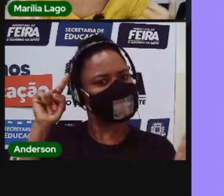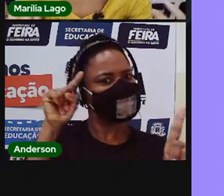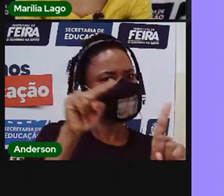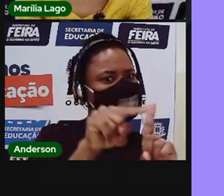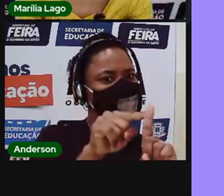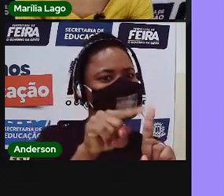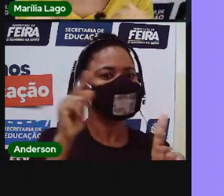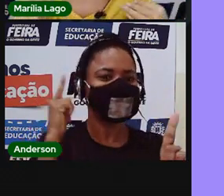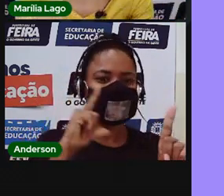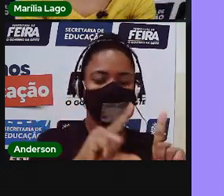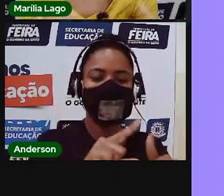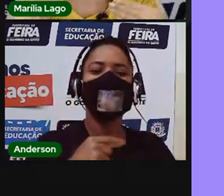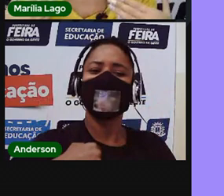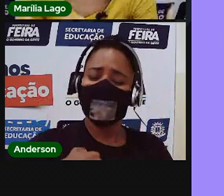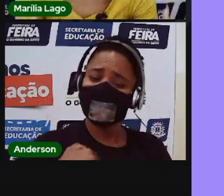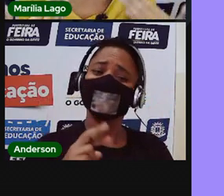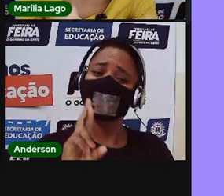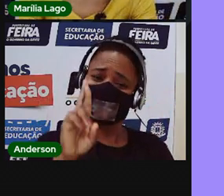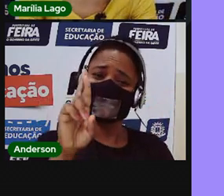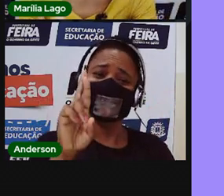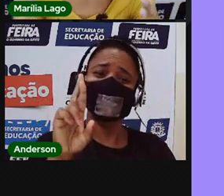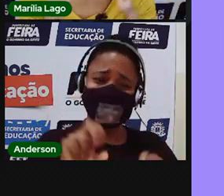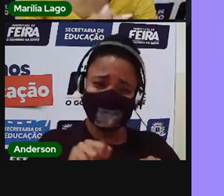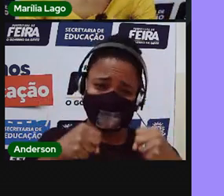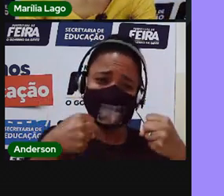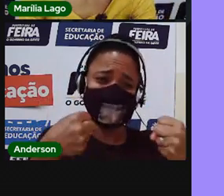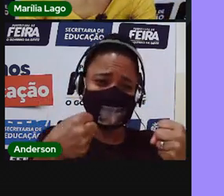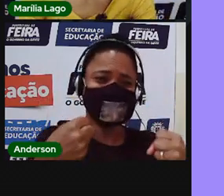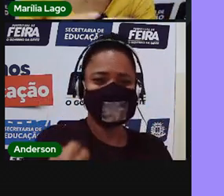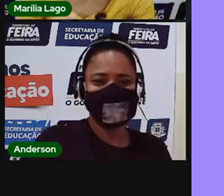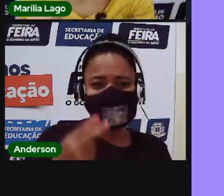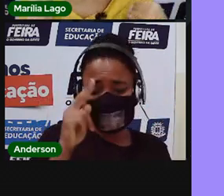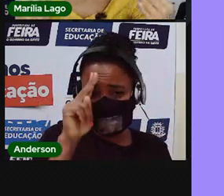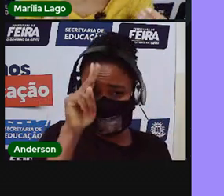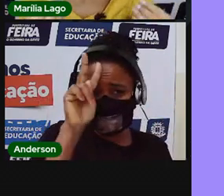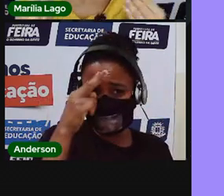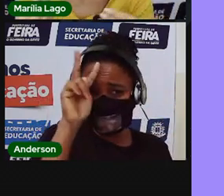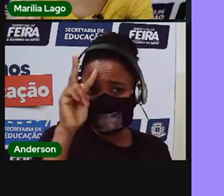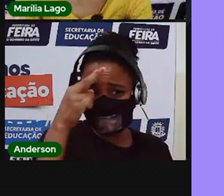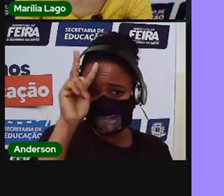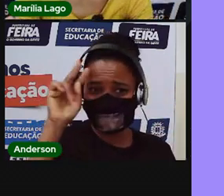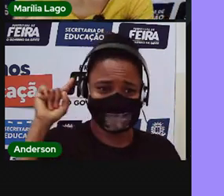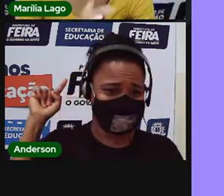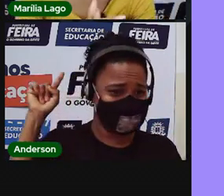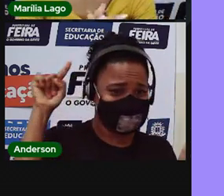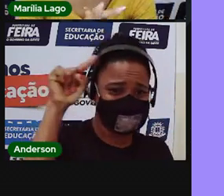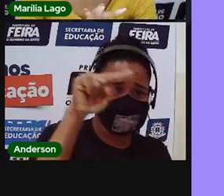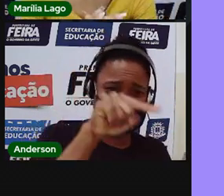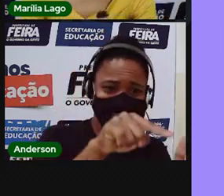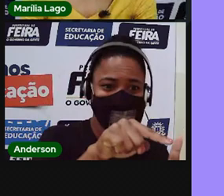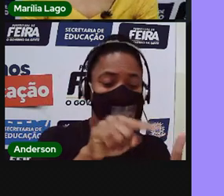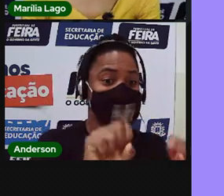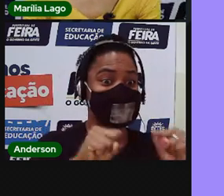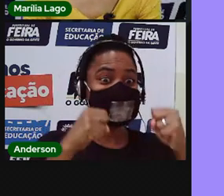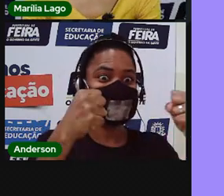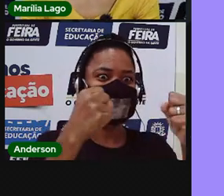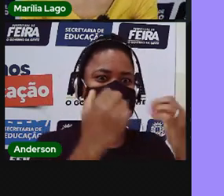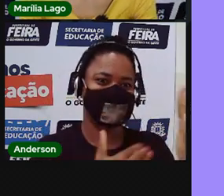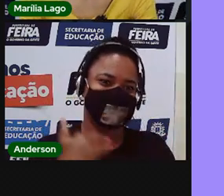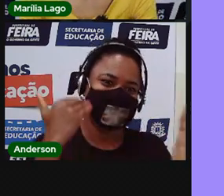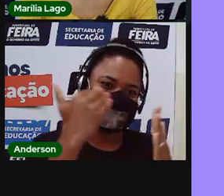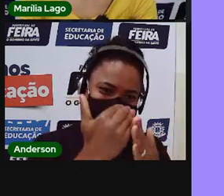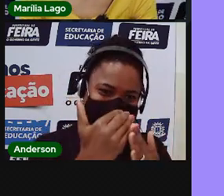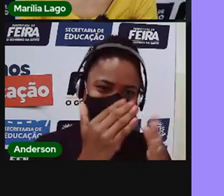história, protagonista do que eu me disponho, né, a fazer, a dar sempre o meu melhor. Pode passar o